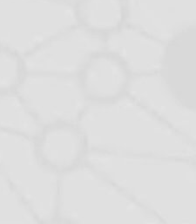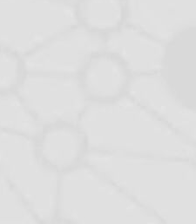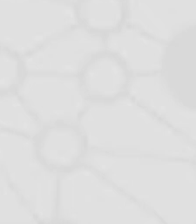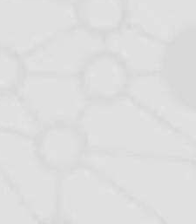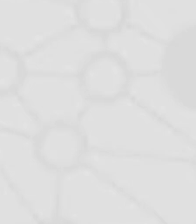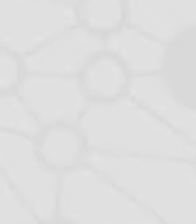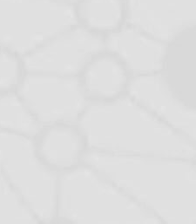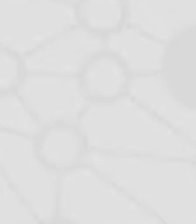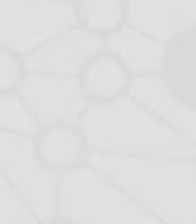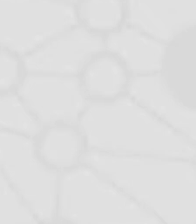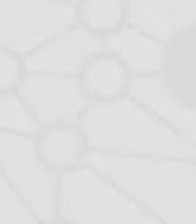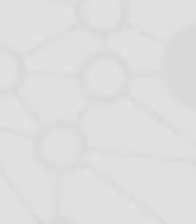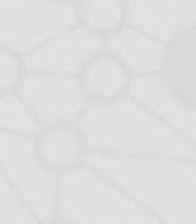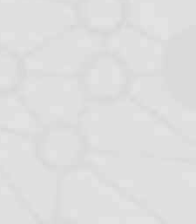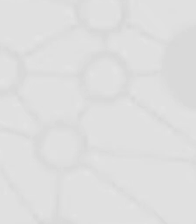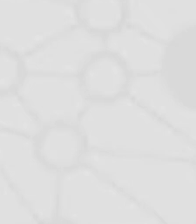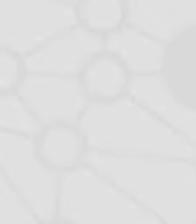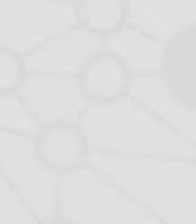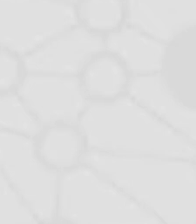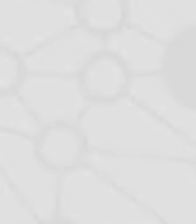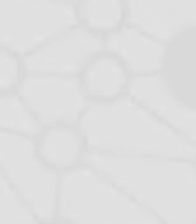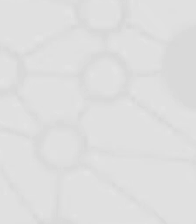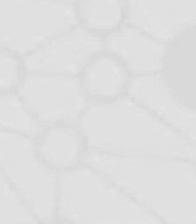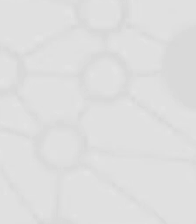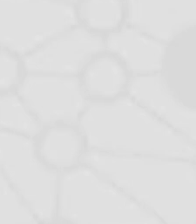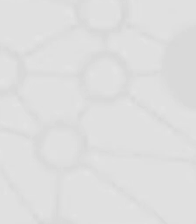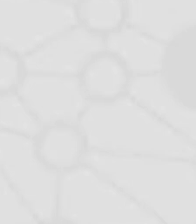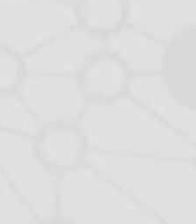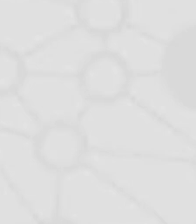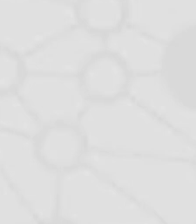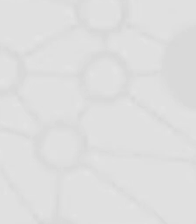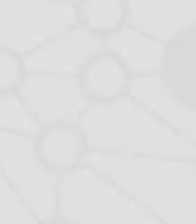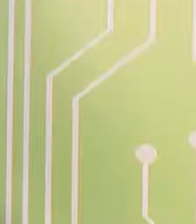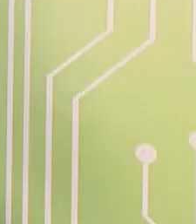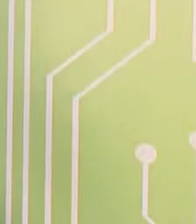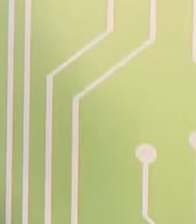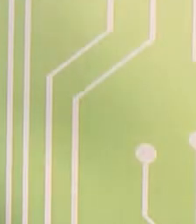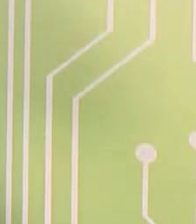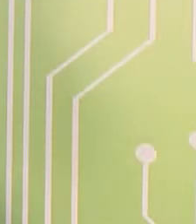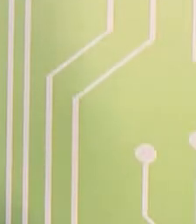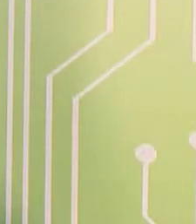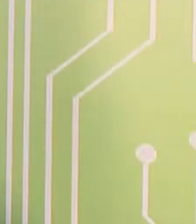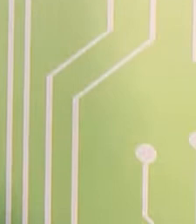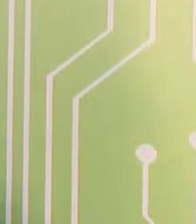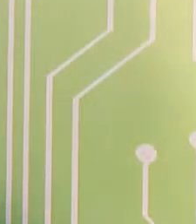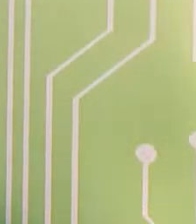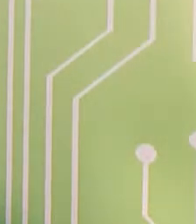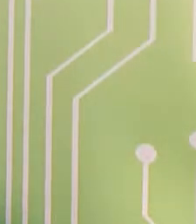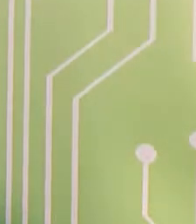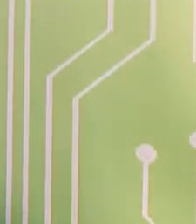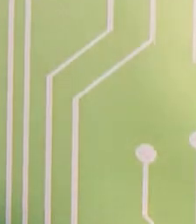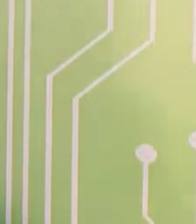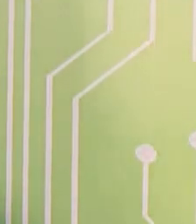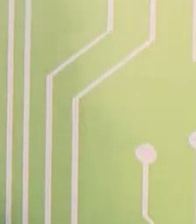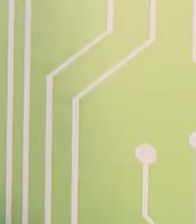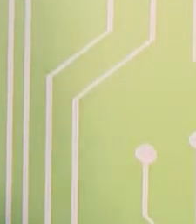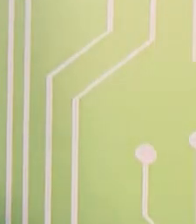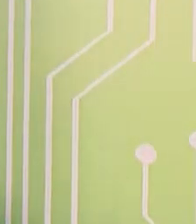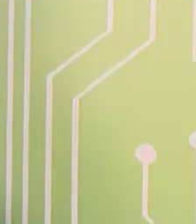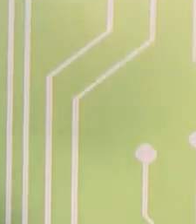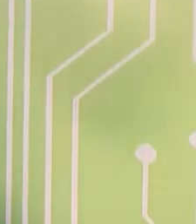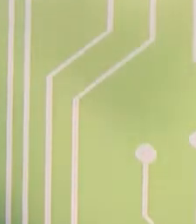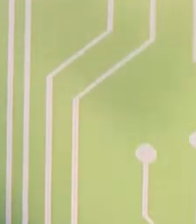no trabalho. É importante que vocês estejam atentos e já quero recapitular algumas coisas que nós já falamos em